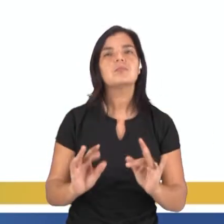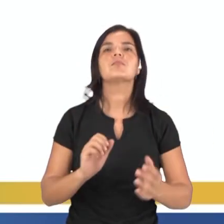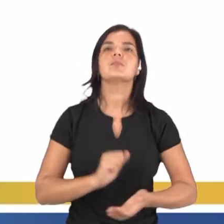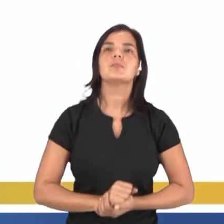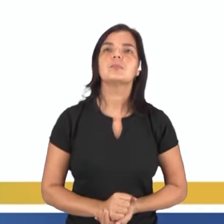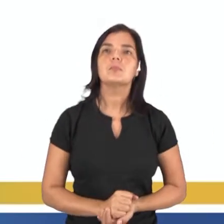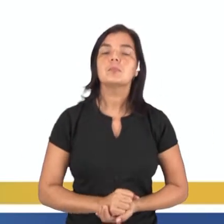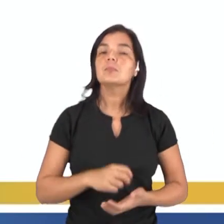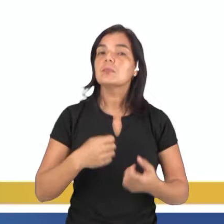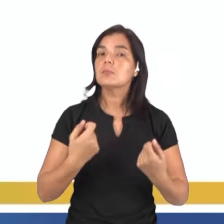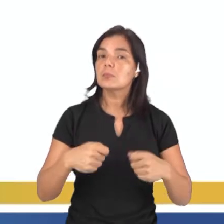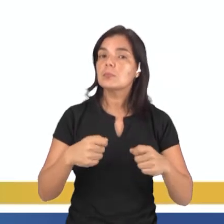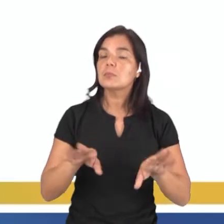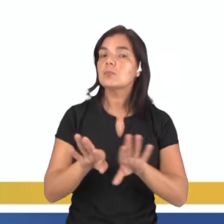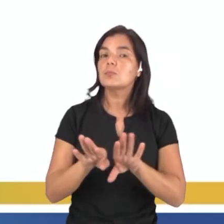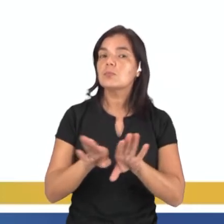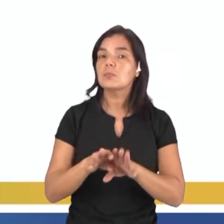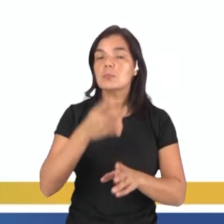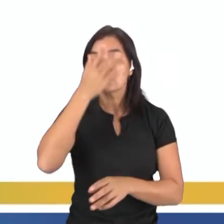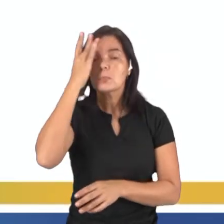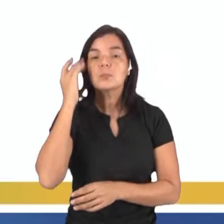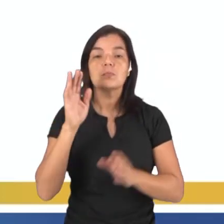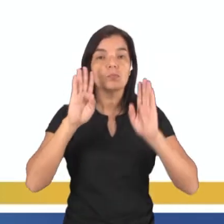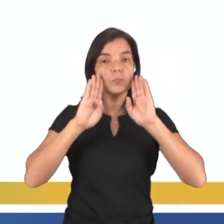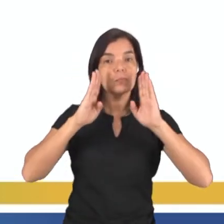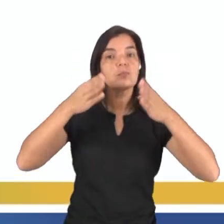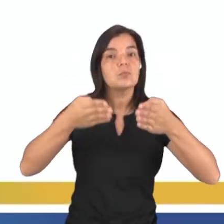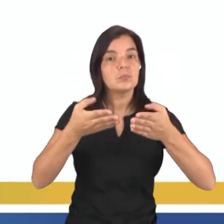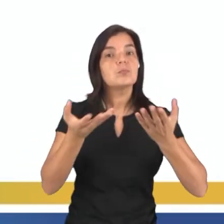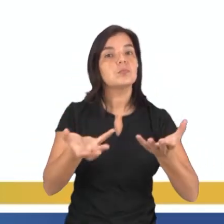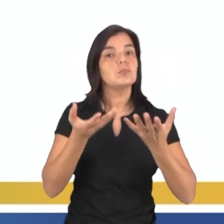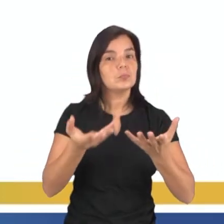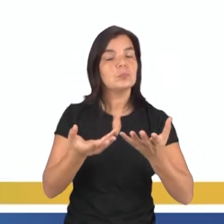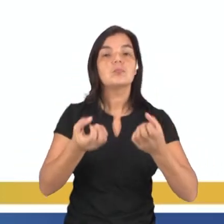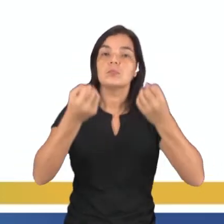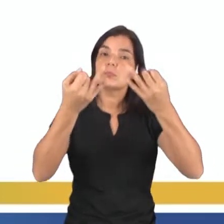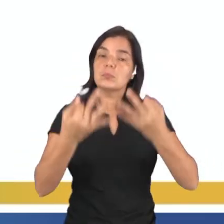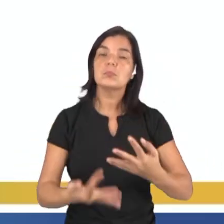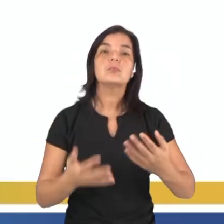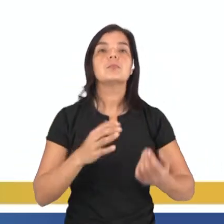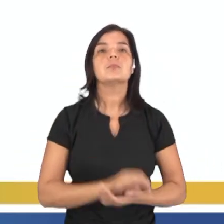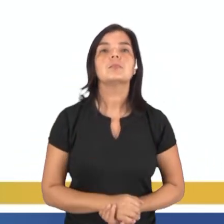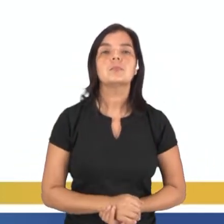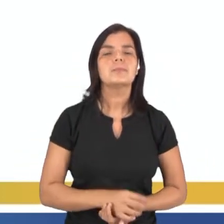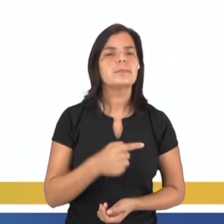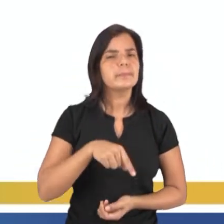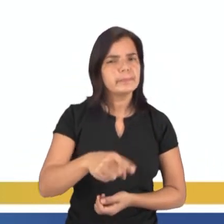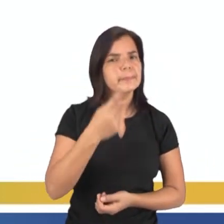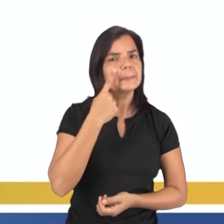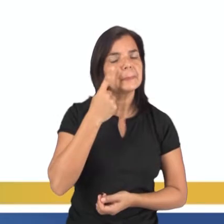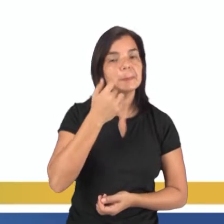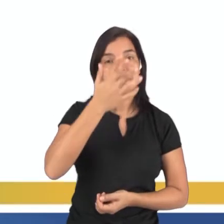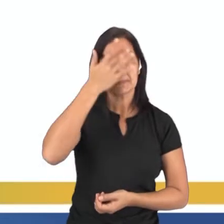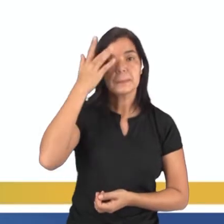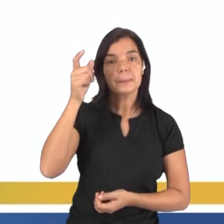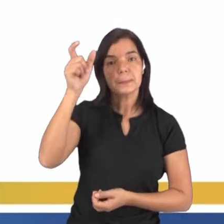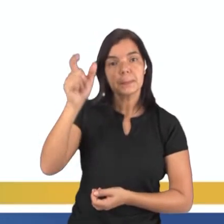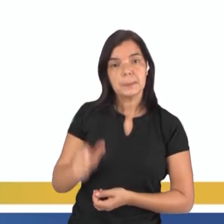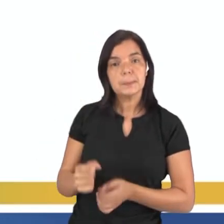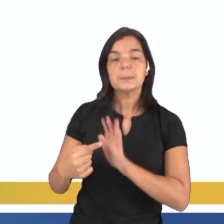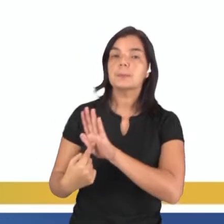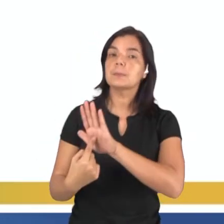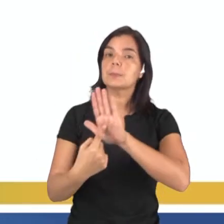minimalista, que deixa o público focado no que realmente está sendo dito. E aí você está vendo uma pessoa aí fazendo